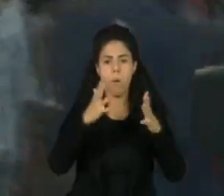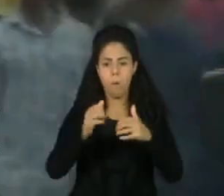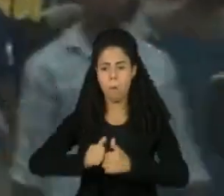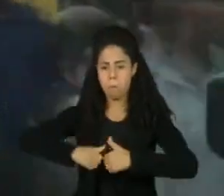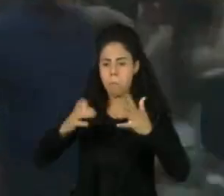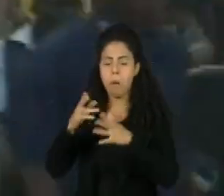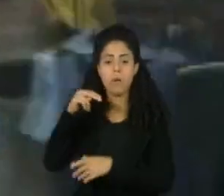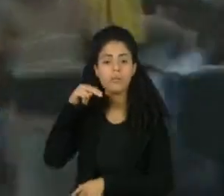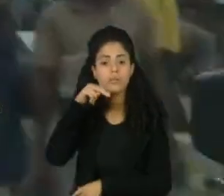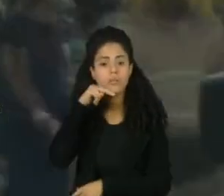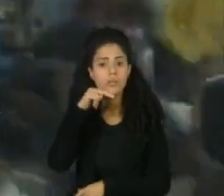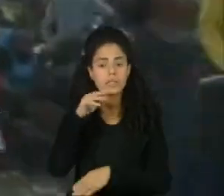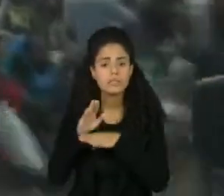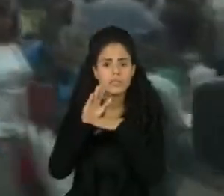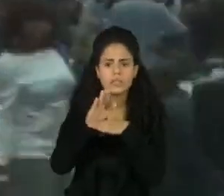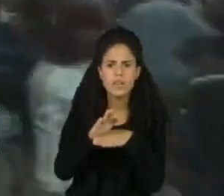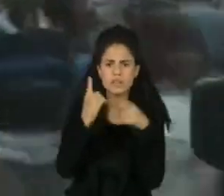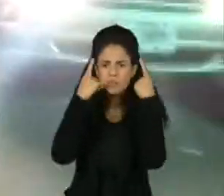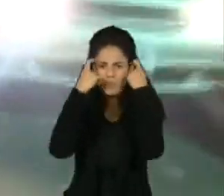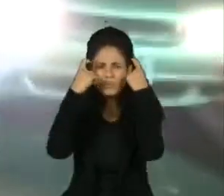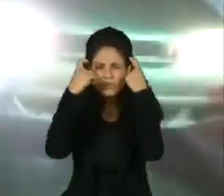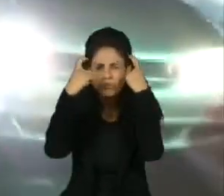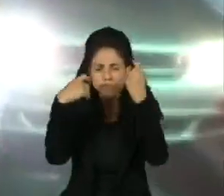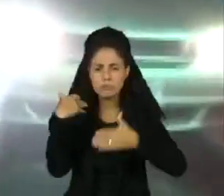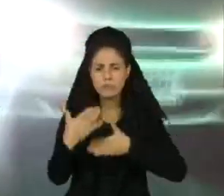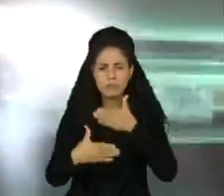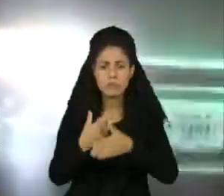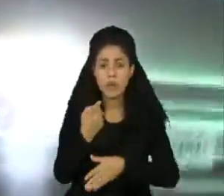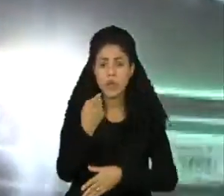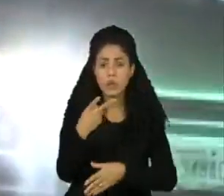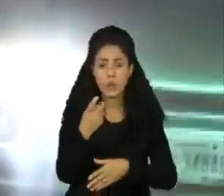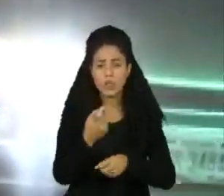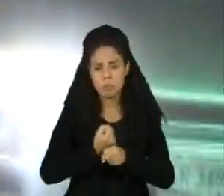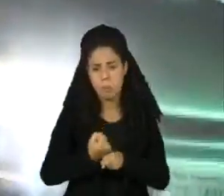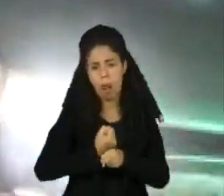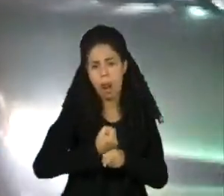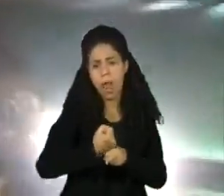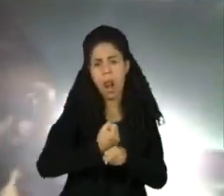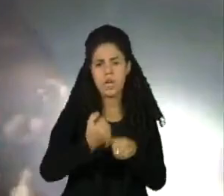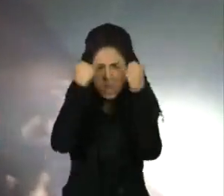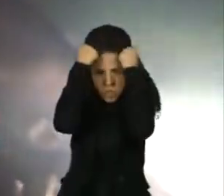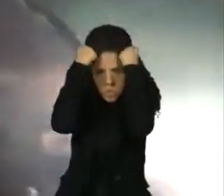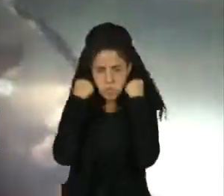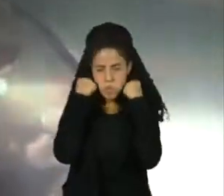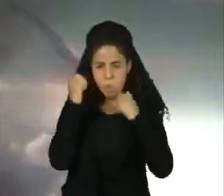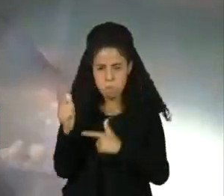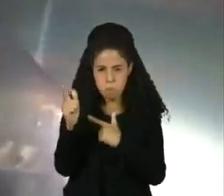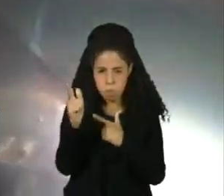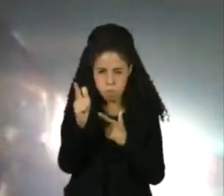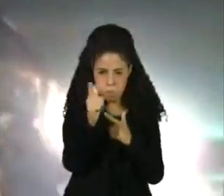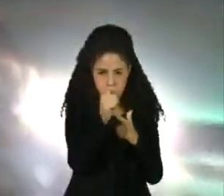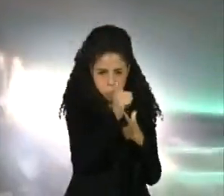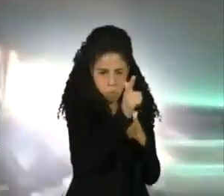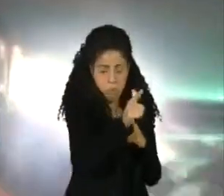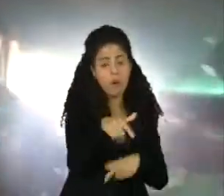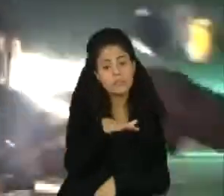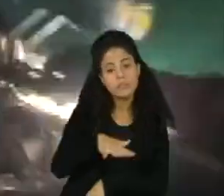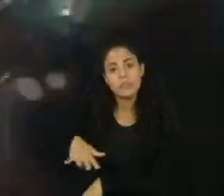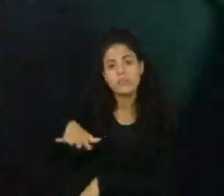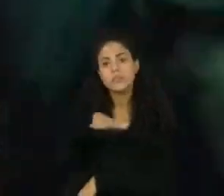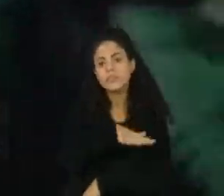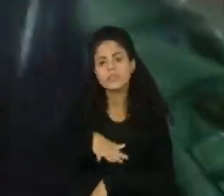Nigéria enfrenta uma série de focos de violência. Há pelo menos 12 anos, grupos radicais islâmicos promovem o terror no Nordeste para impor